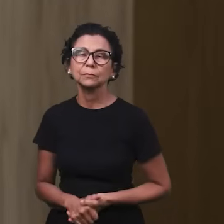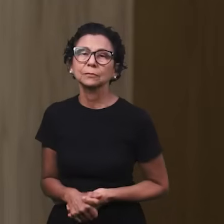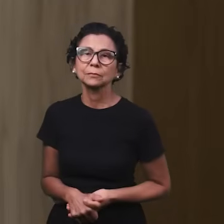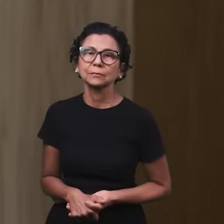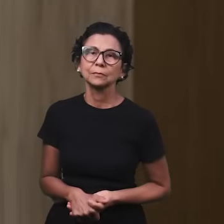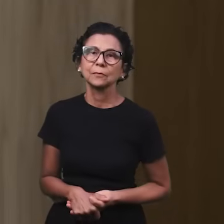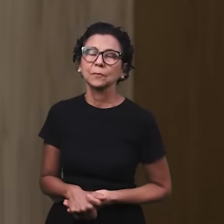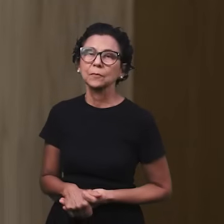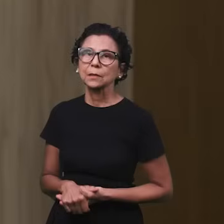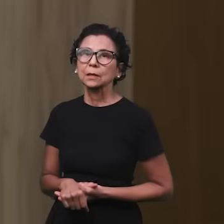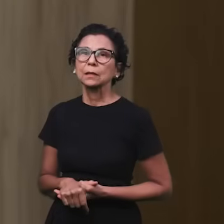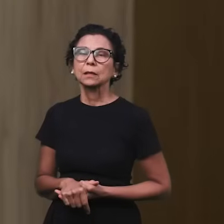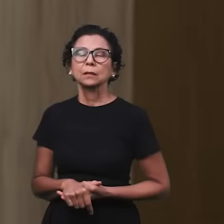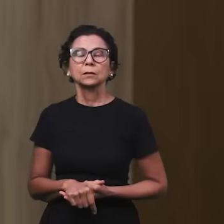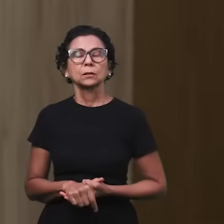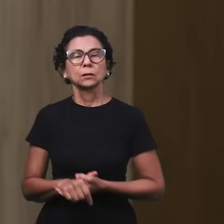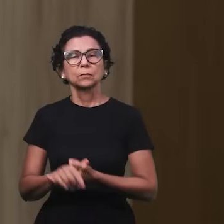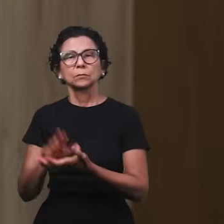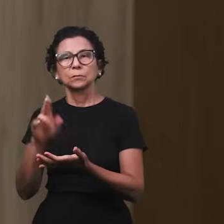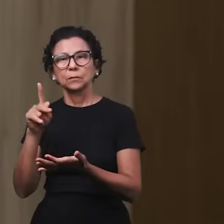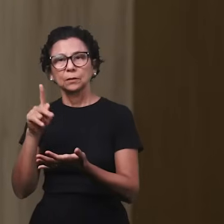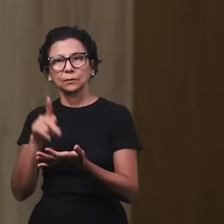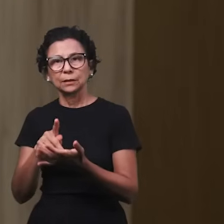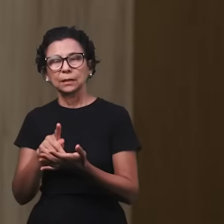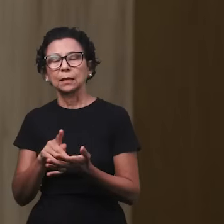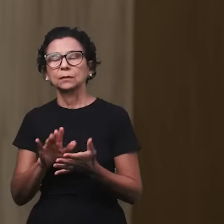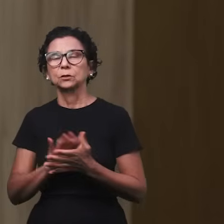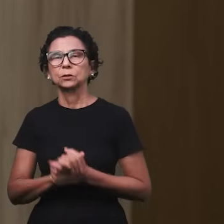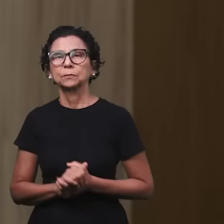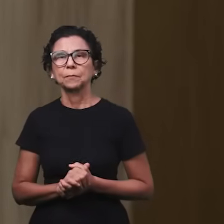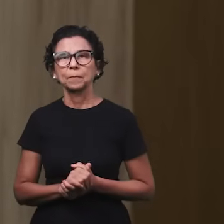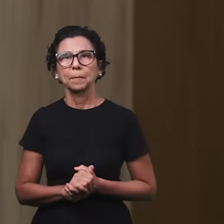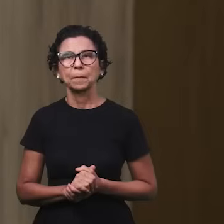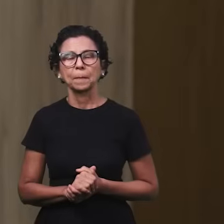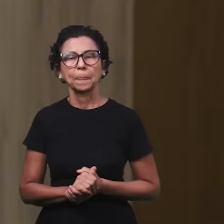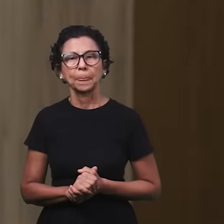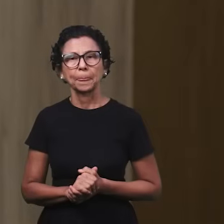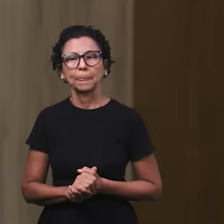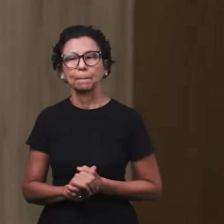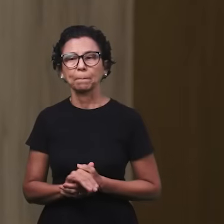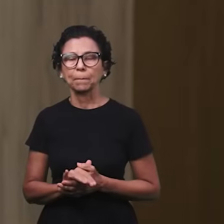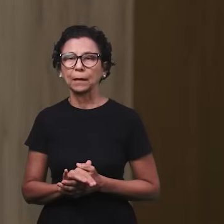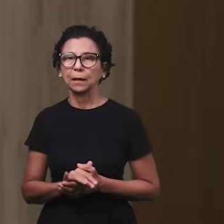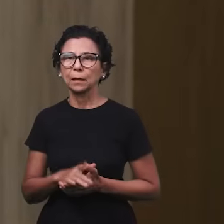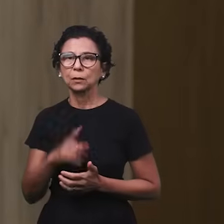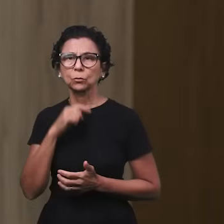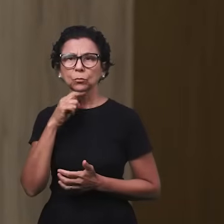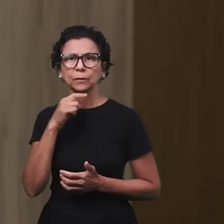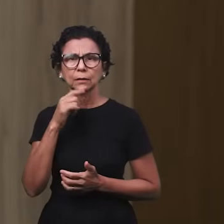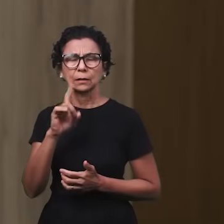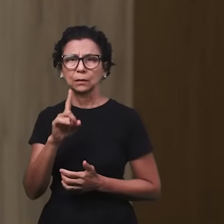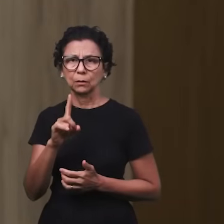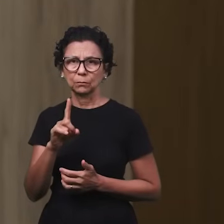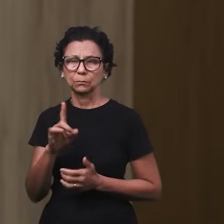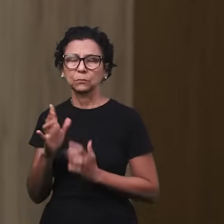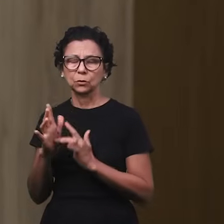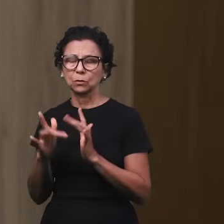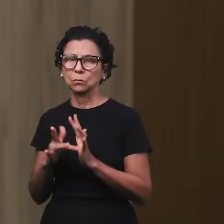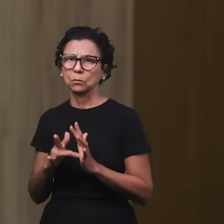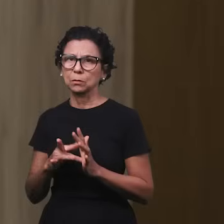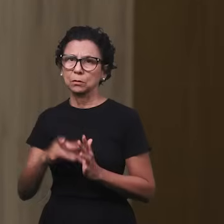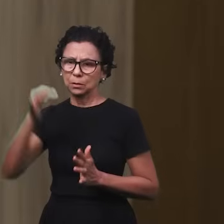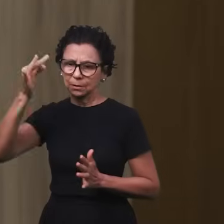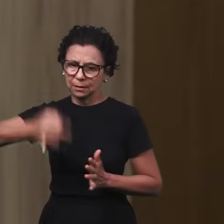usava a verdade absoluta, sempre usando essas 3 expressões. Ele não questionava, não, ele afirmava. Então,